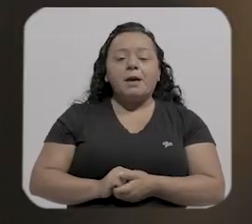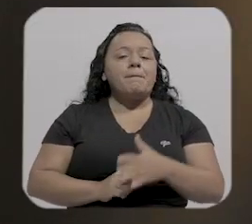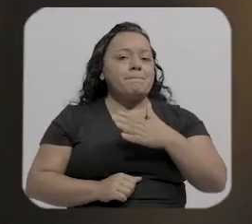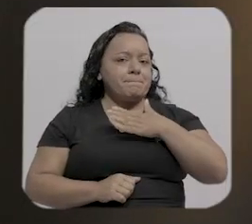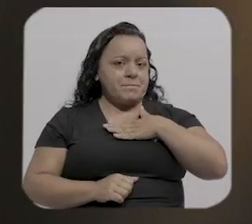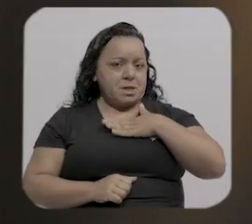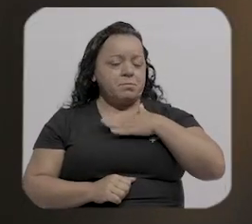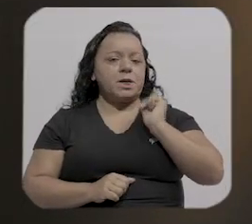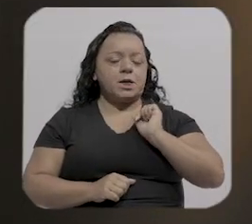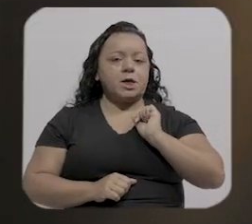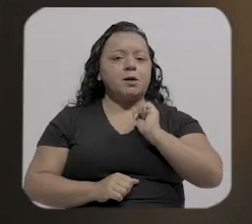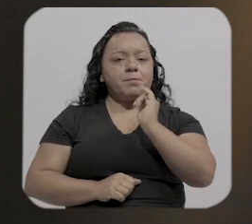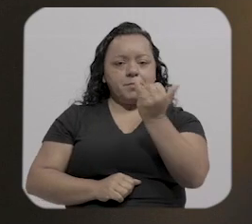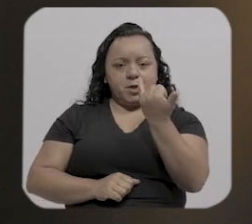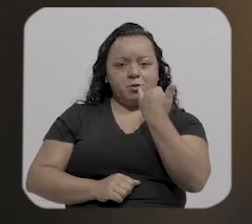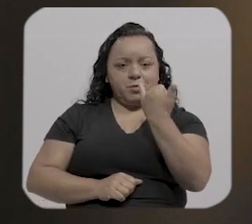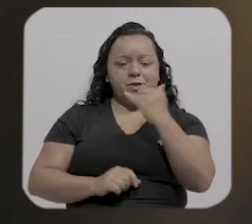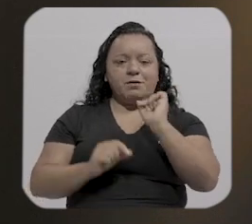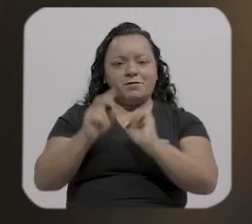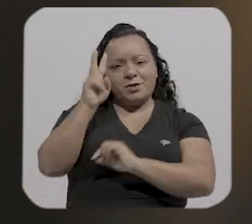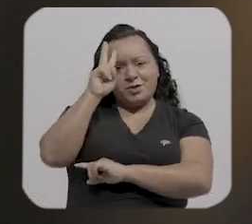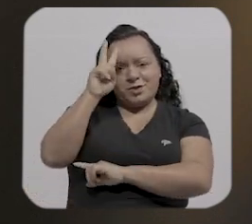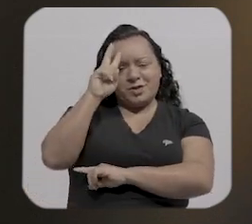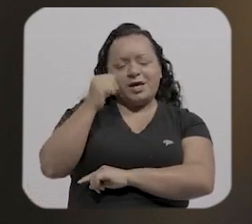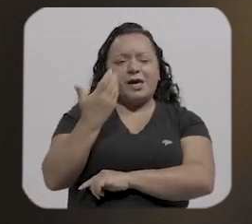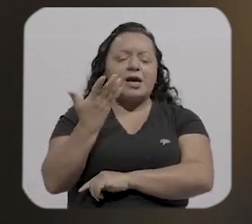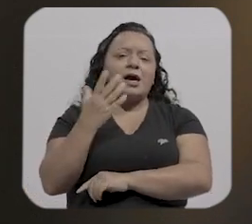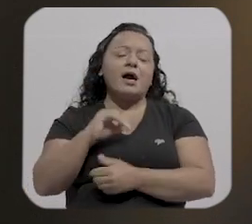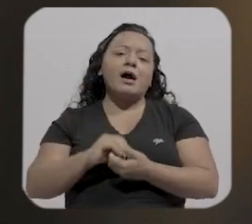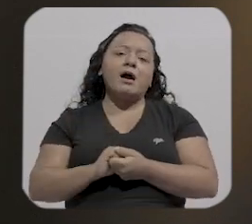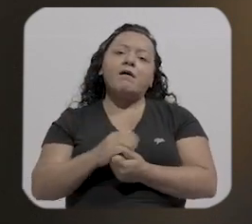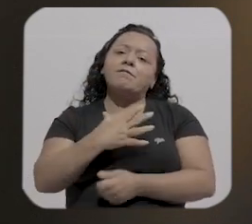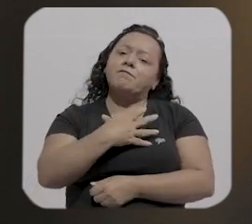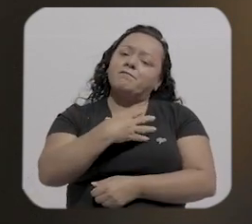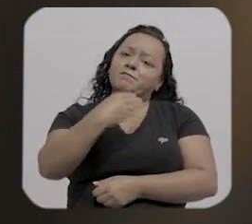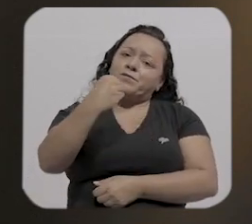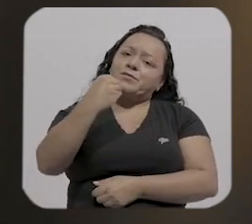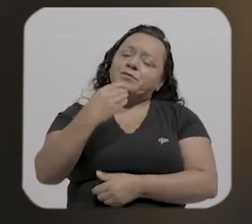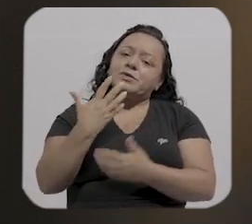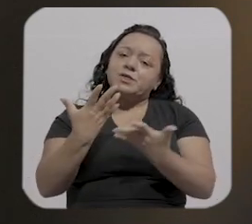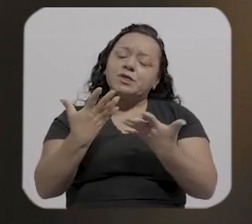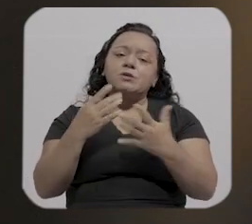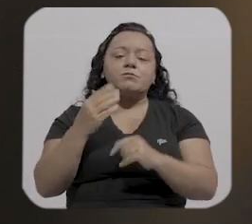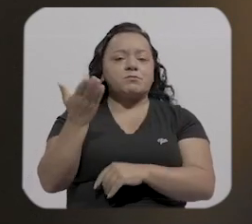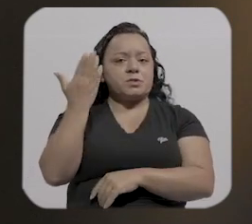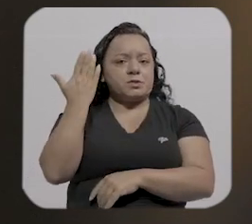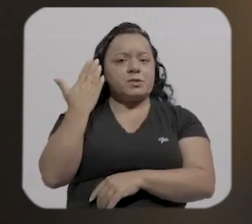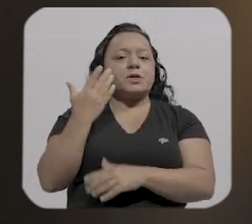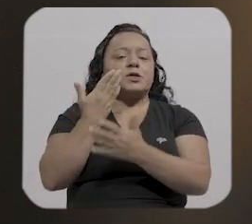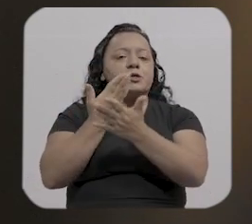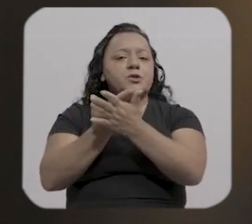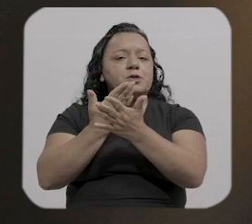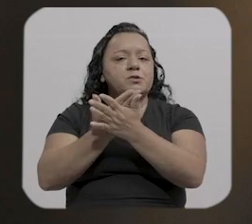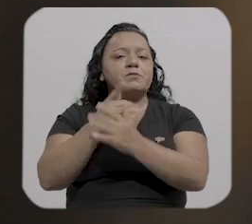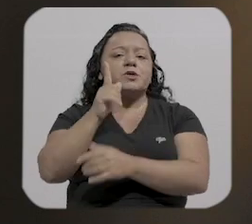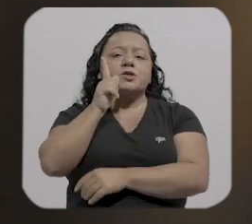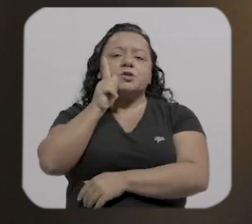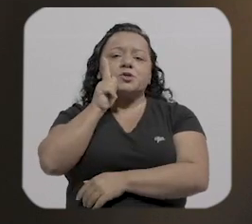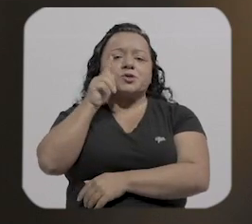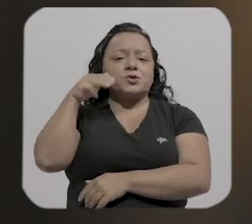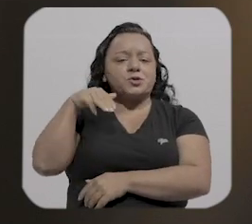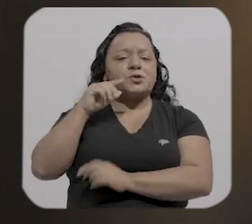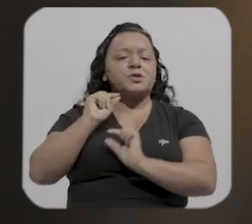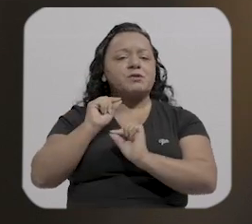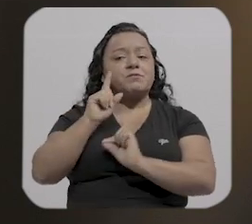minha mãe me contava muitas histórias. Ela começava dizendo assim: ah, filho, Luiz, eu quando era estudante, eu vinha